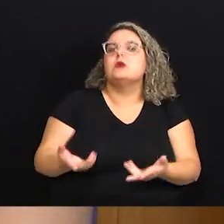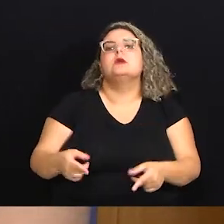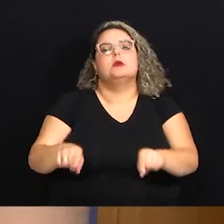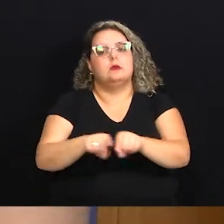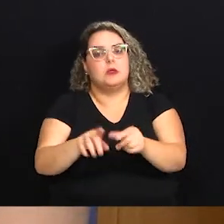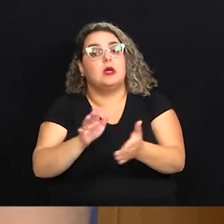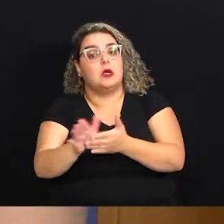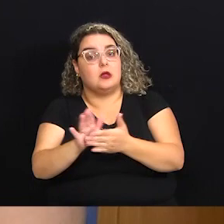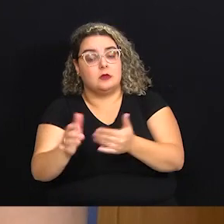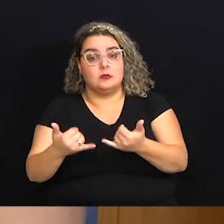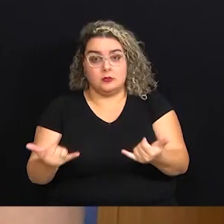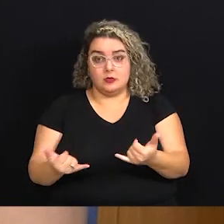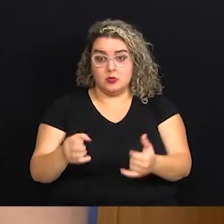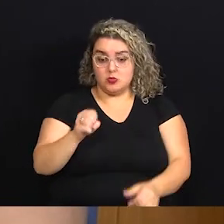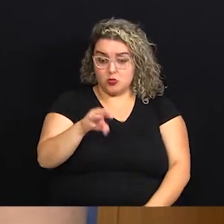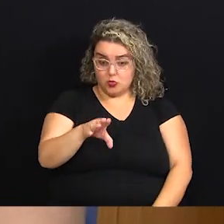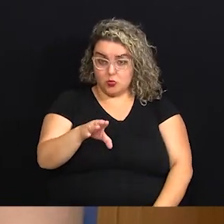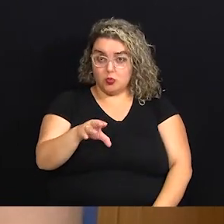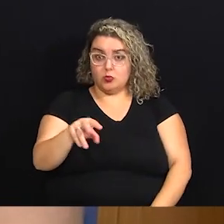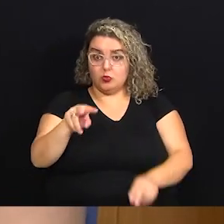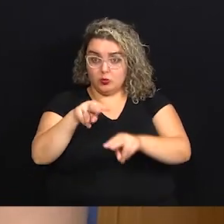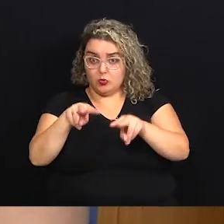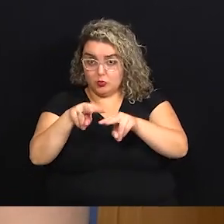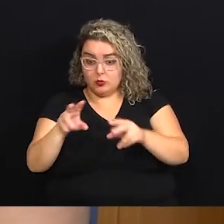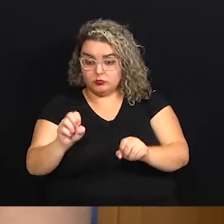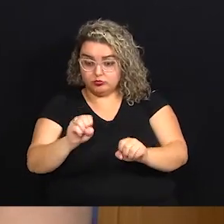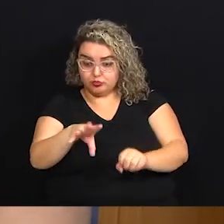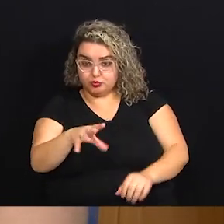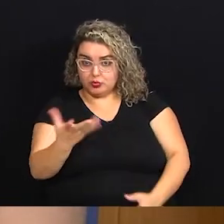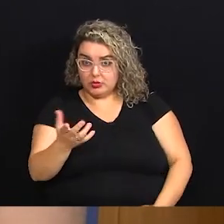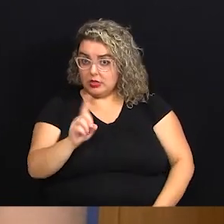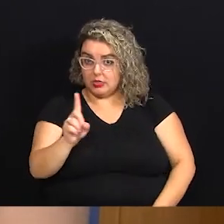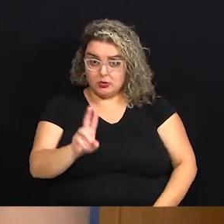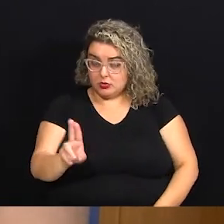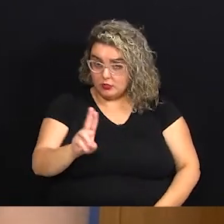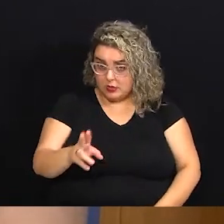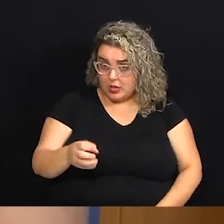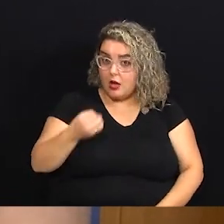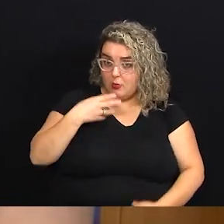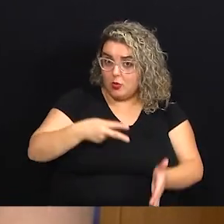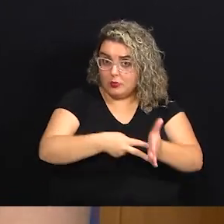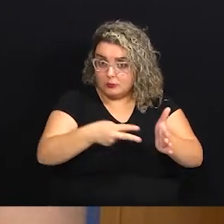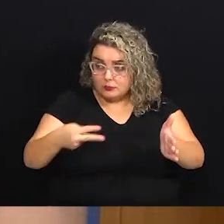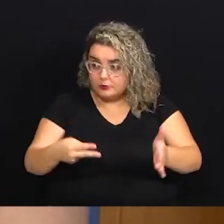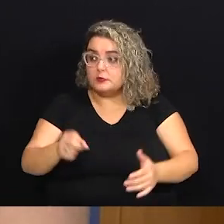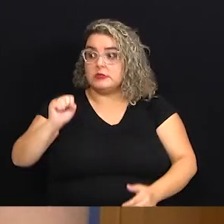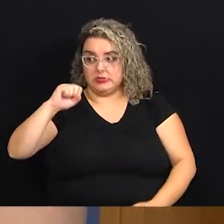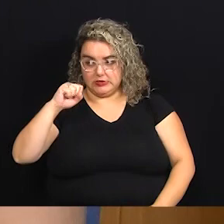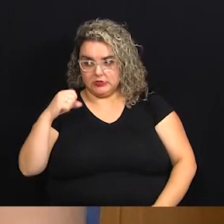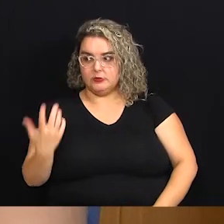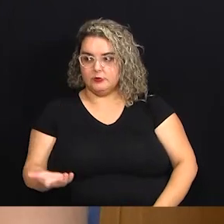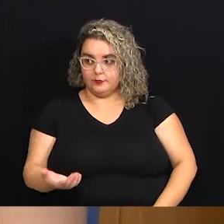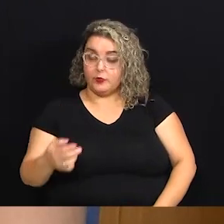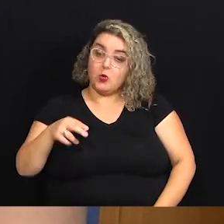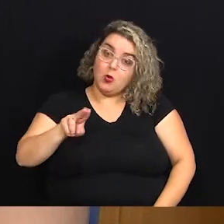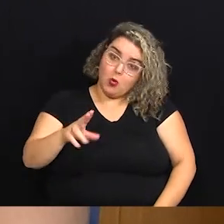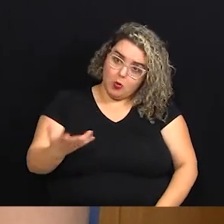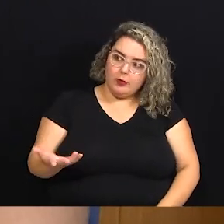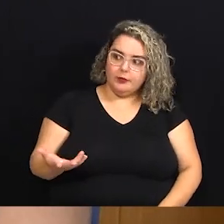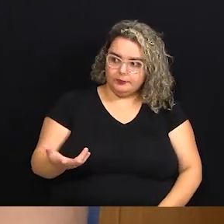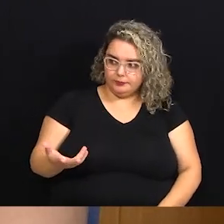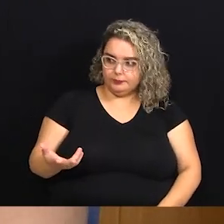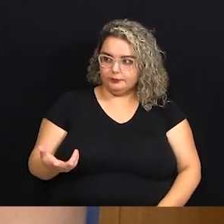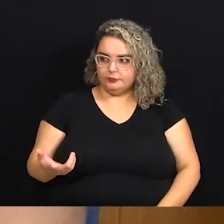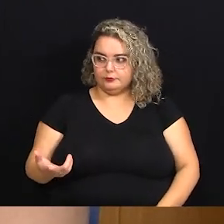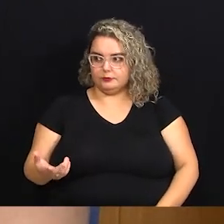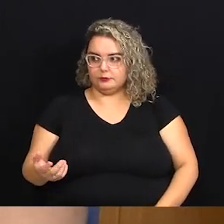está consumindo também energia. Tudo que fica com luzinha, com visor e não está sendo usado, então é bom tirar da tomada.